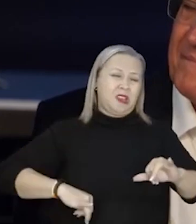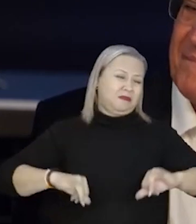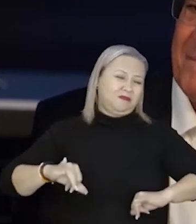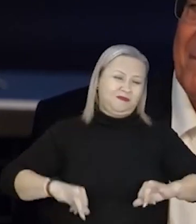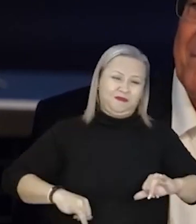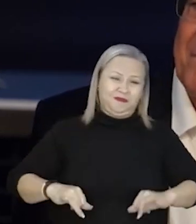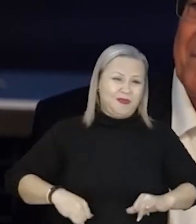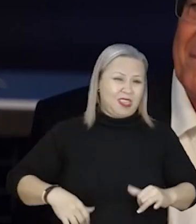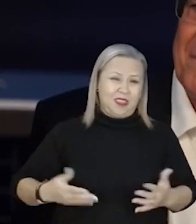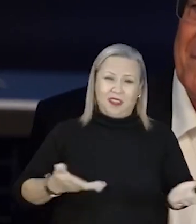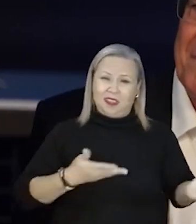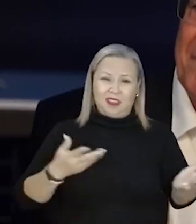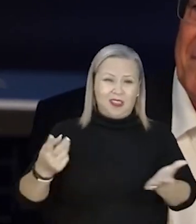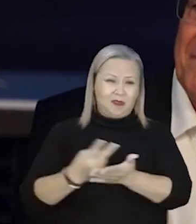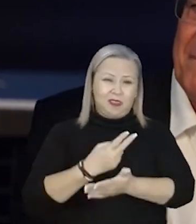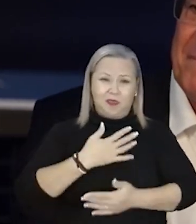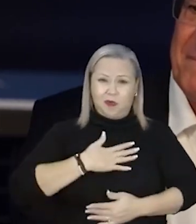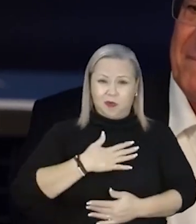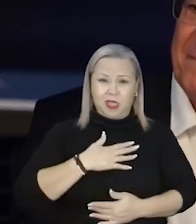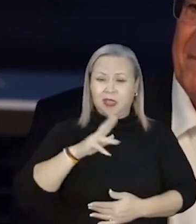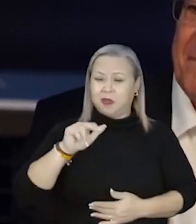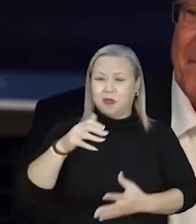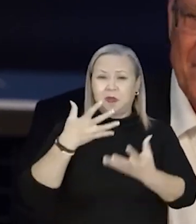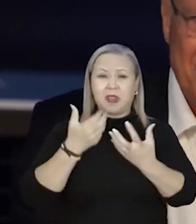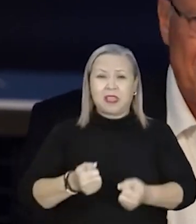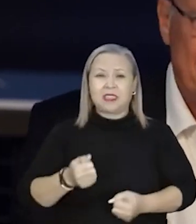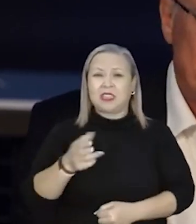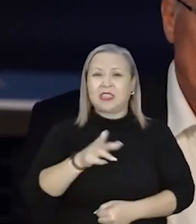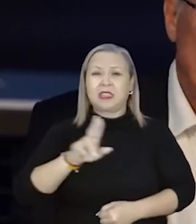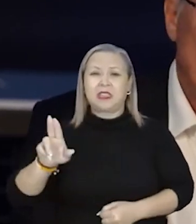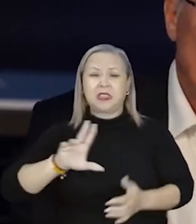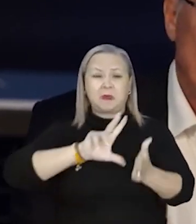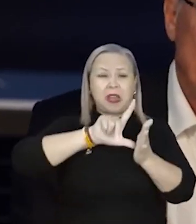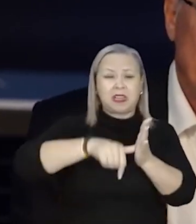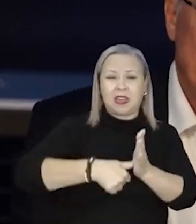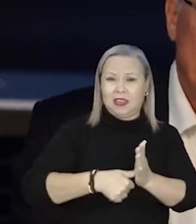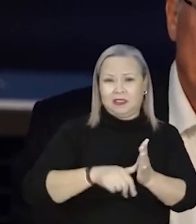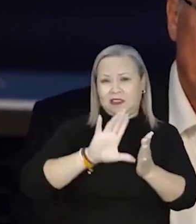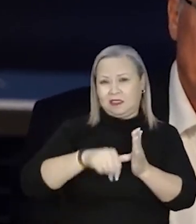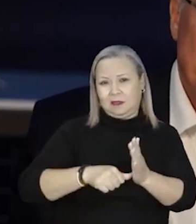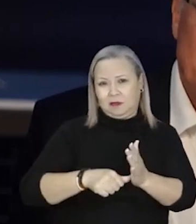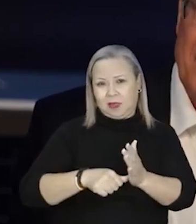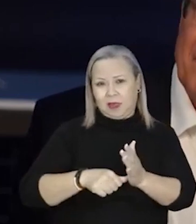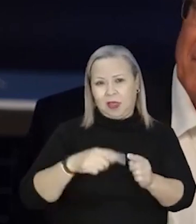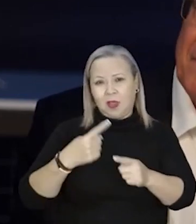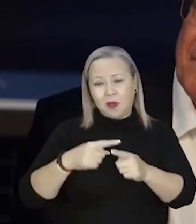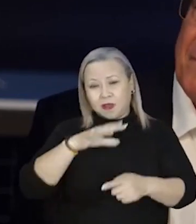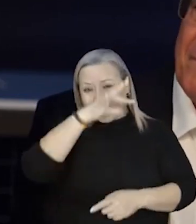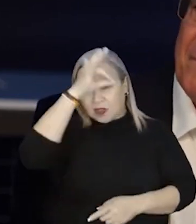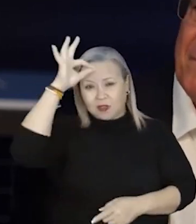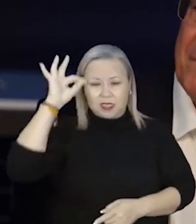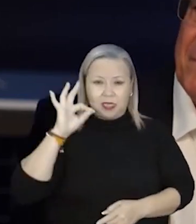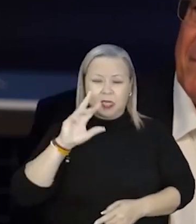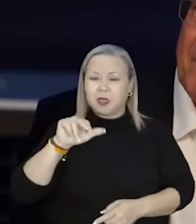Nunca aceite ser chamado de ladrão quando você é inocente. Nunca